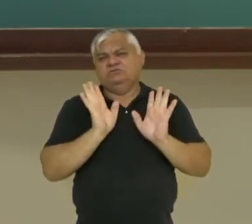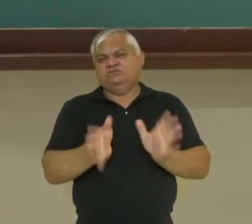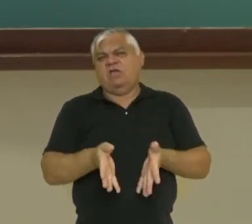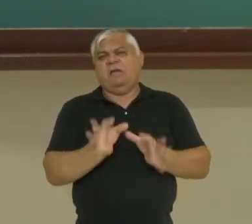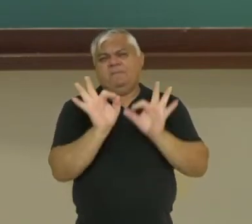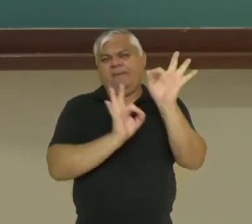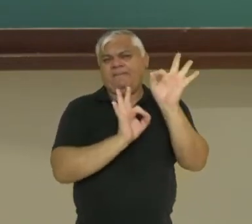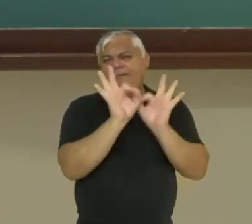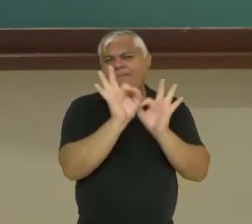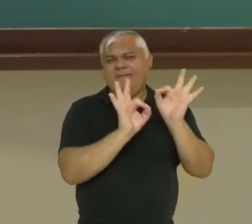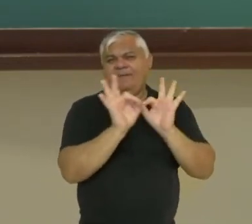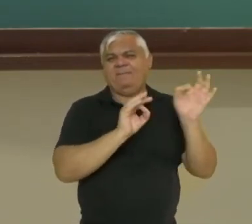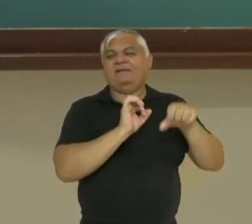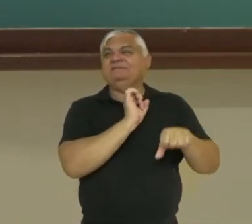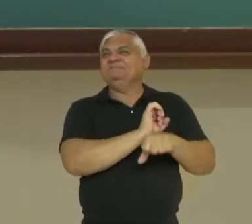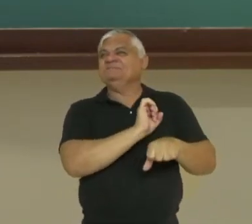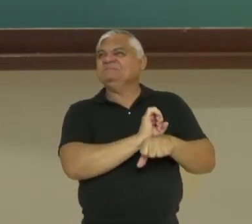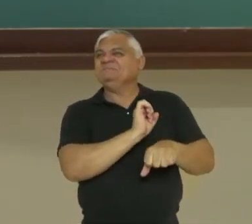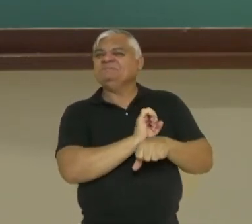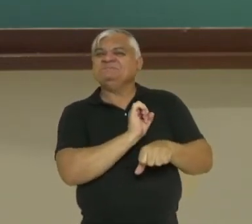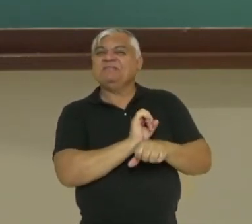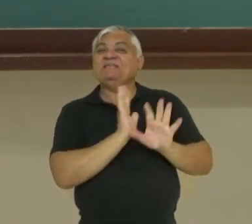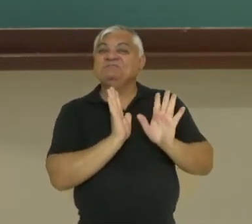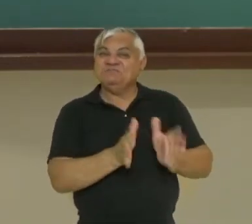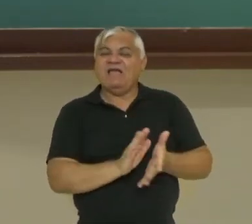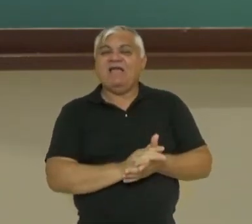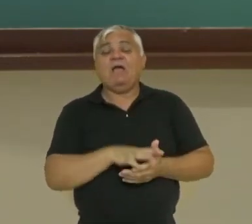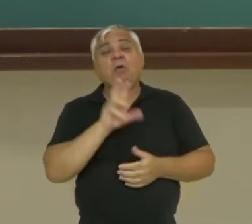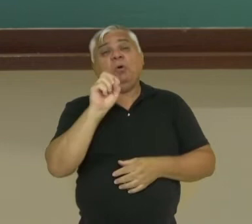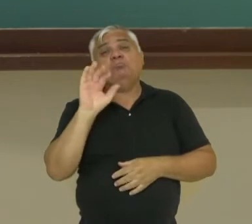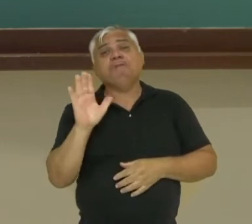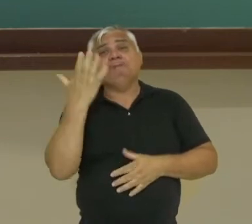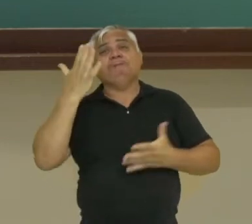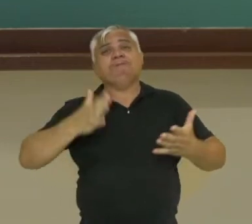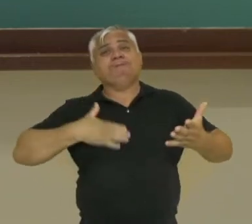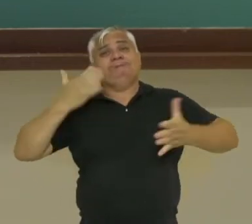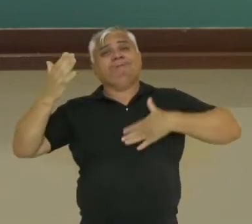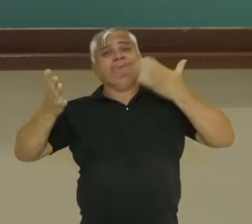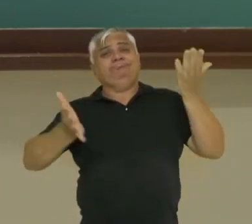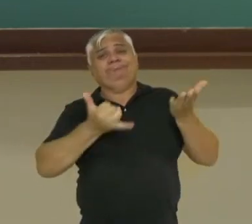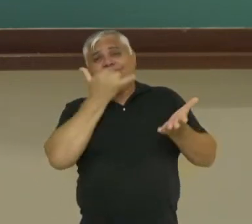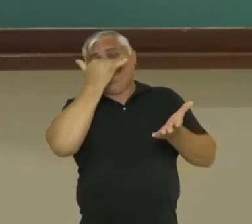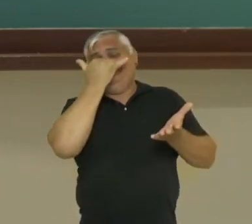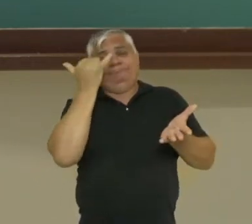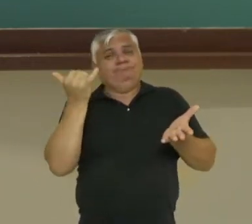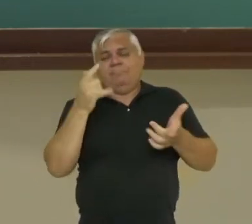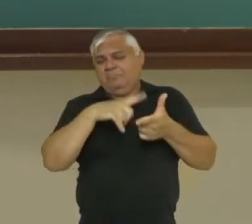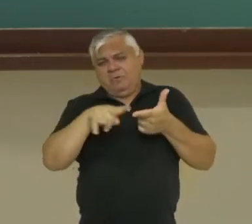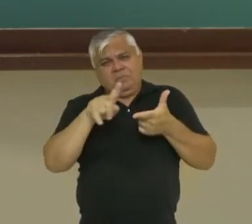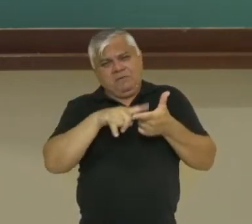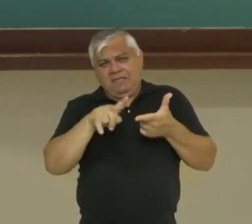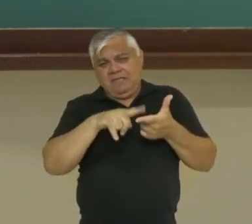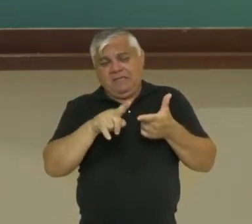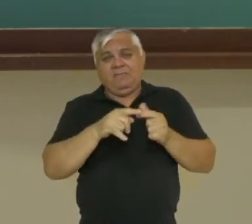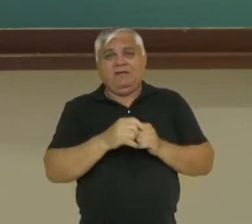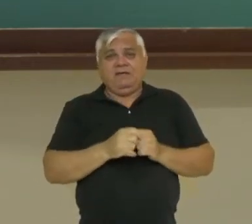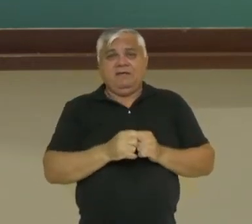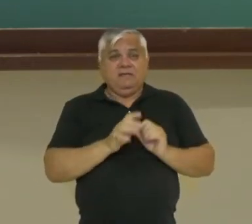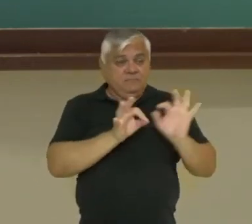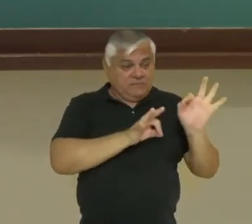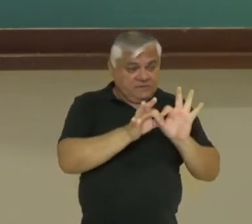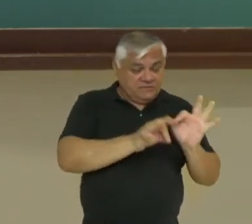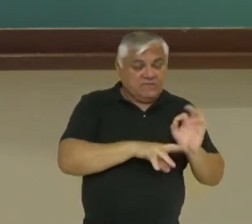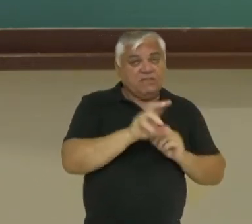totalmente planejada, ou também se ela não foi. Mas se ela não foi planejada, ou se ela foi, tem